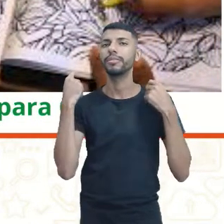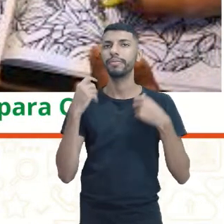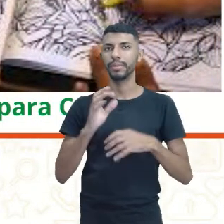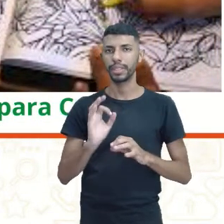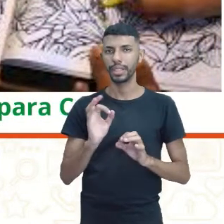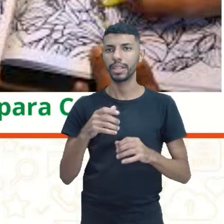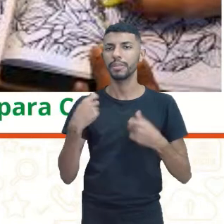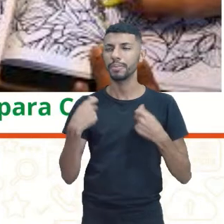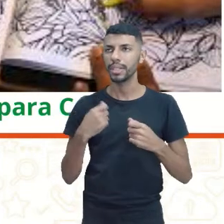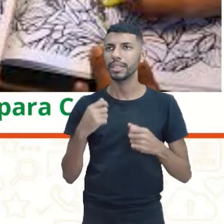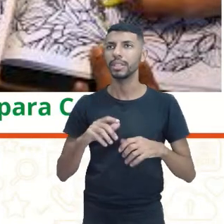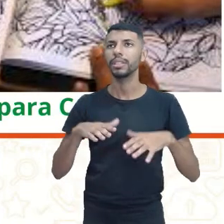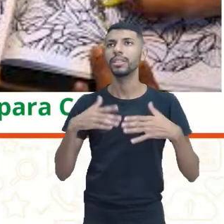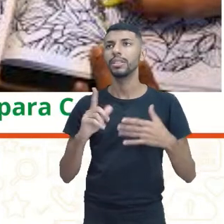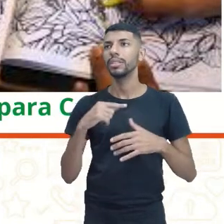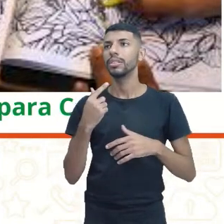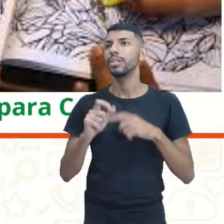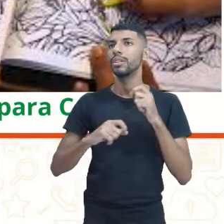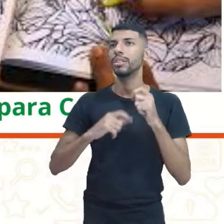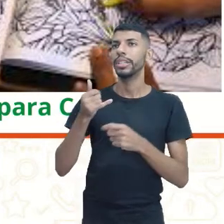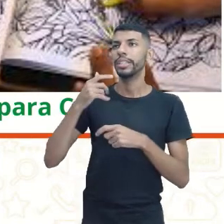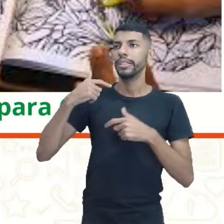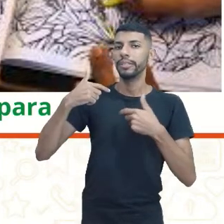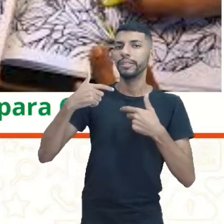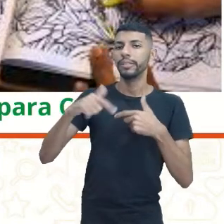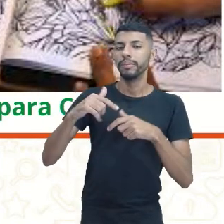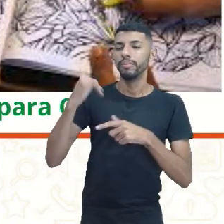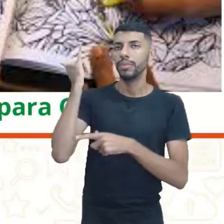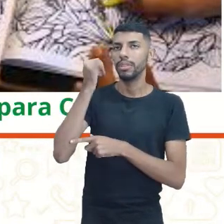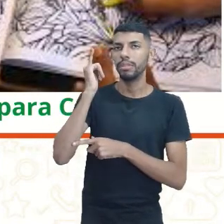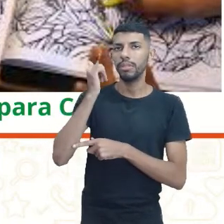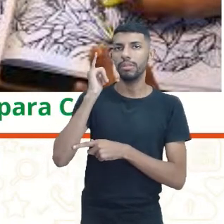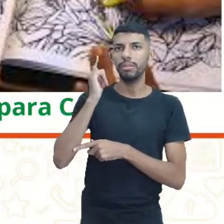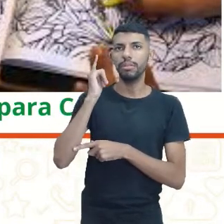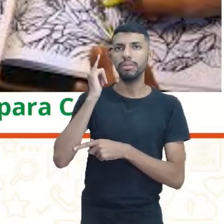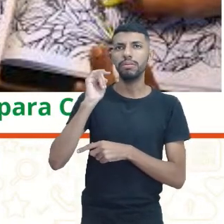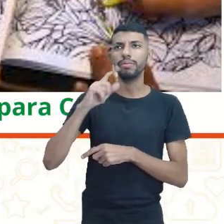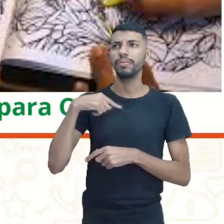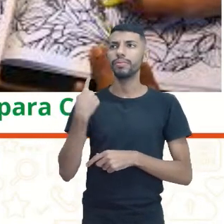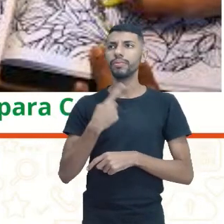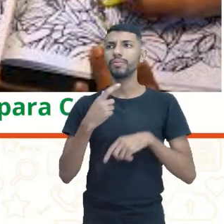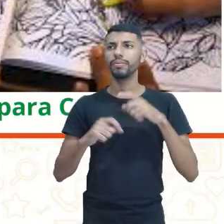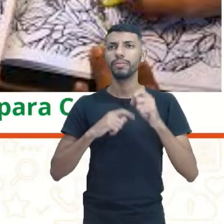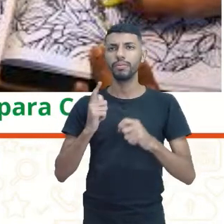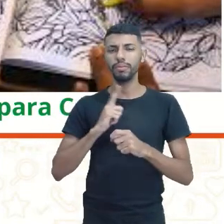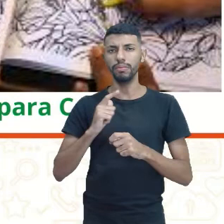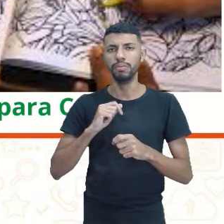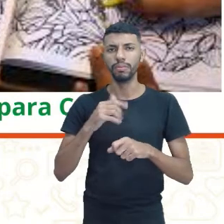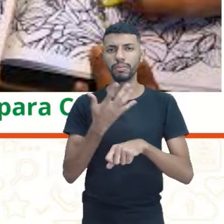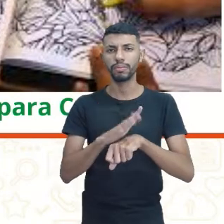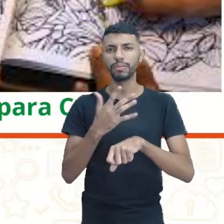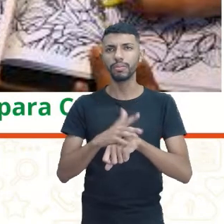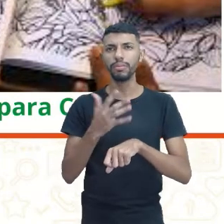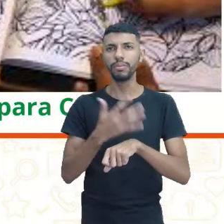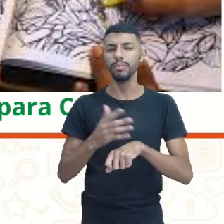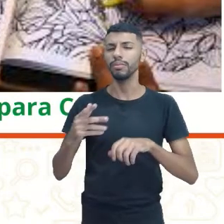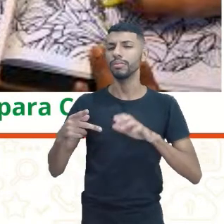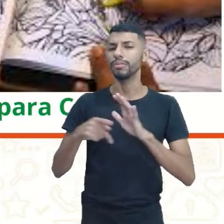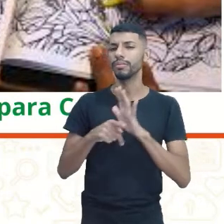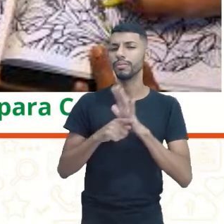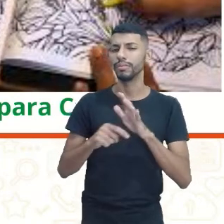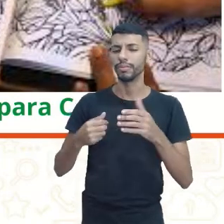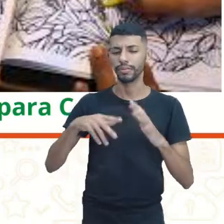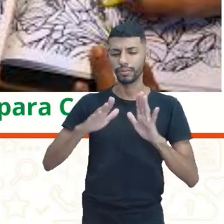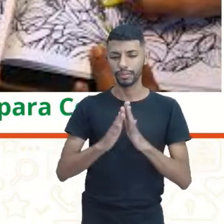né? Quando a gente trabalha com contação de história, além da gente estar desenvolvendo uma atividade de formação do leitor, para a formação